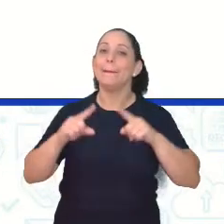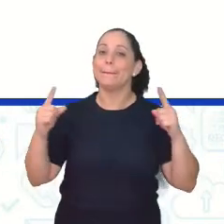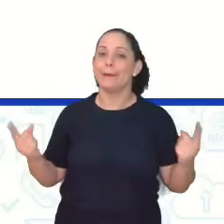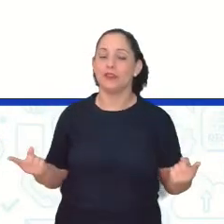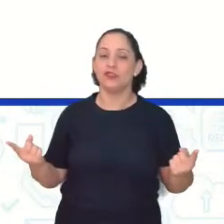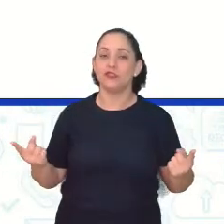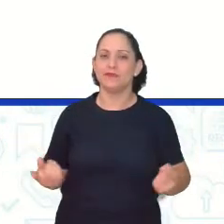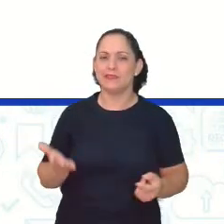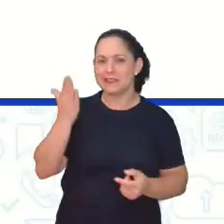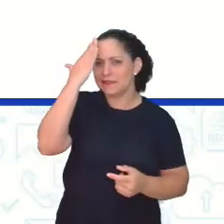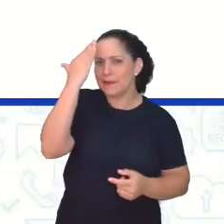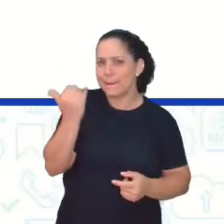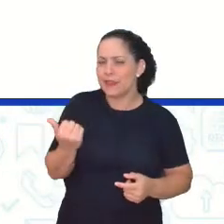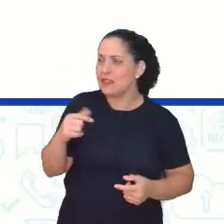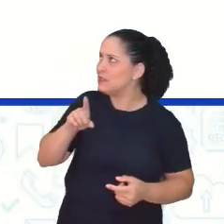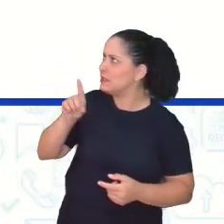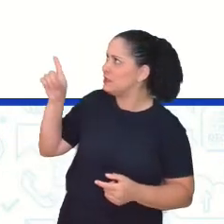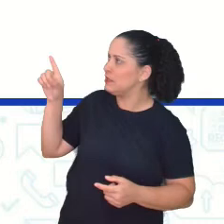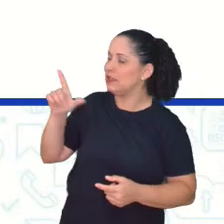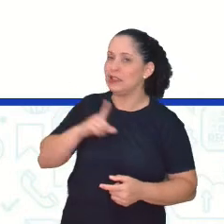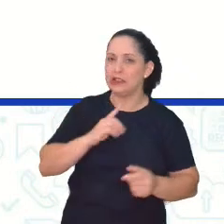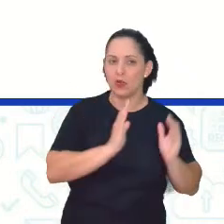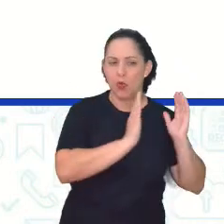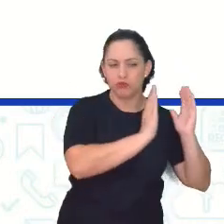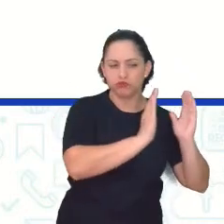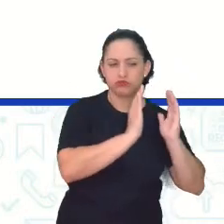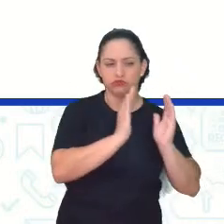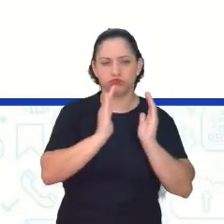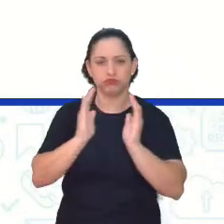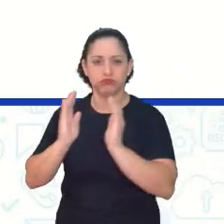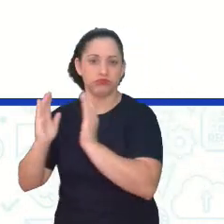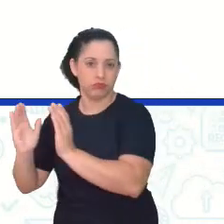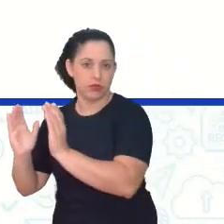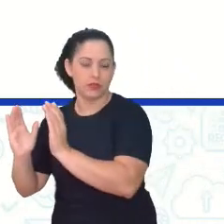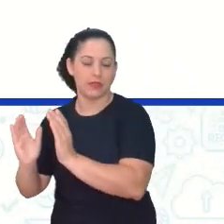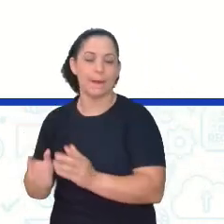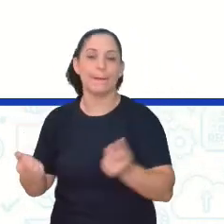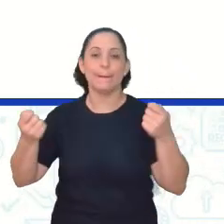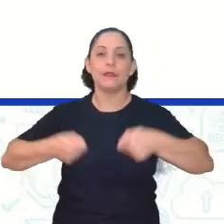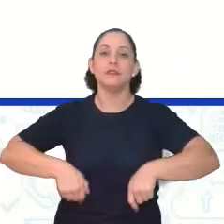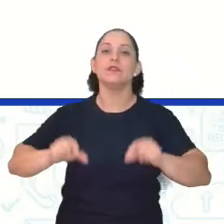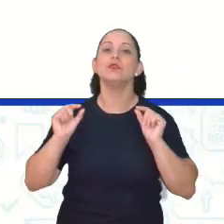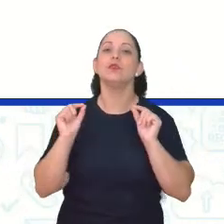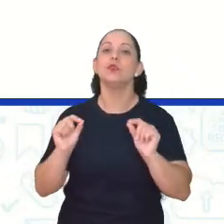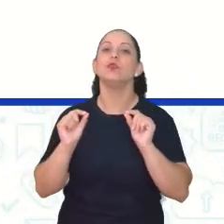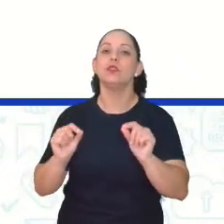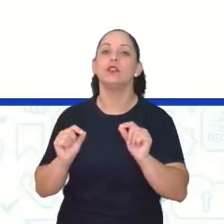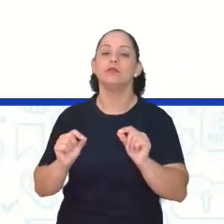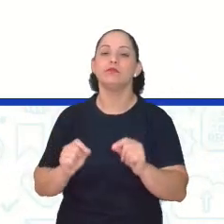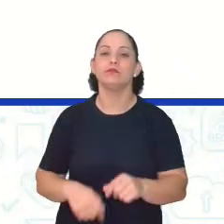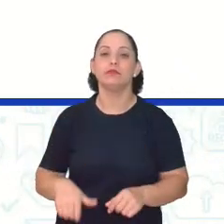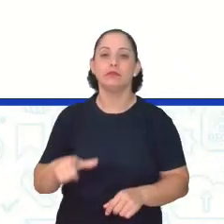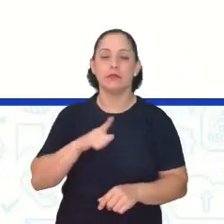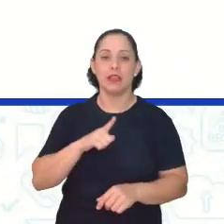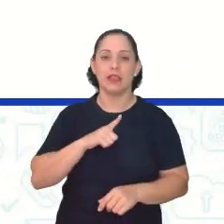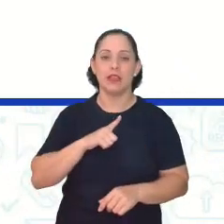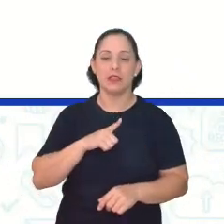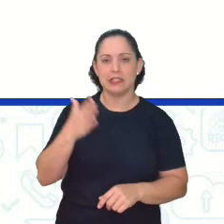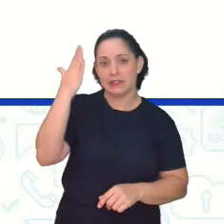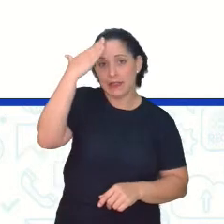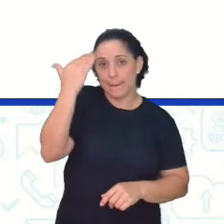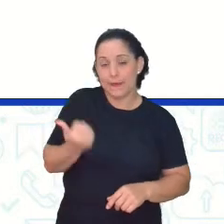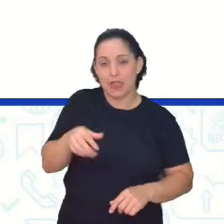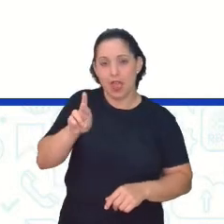verificar se eles formam uma sequência aí diretamente proporcional, eu tenho que efetuar as razões, para saber se as